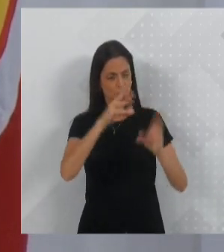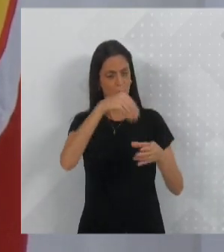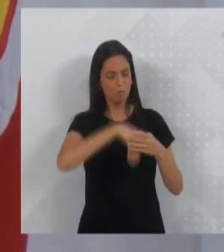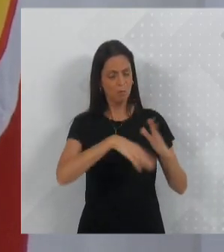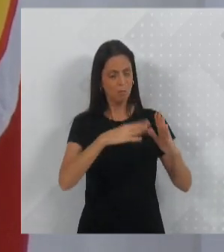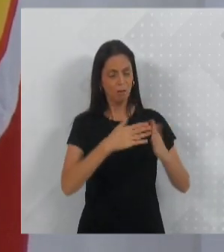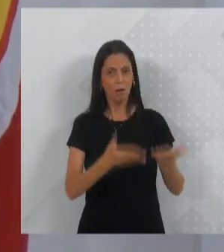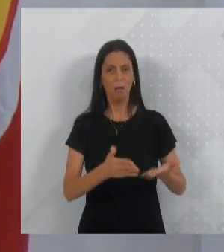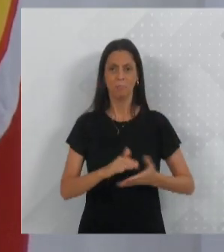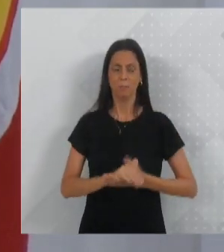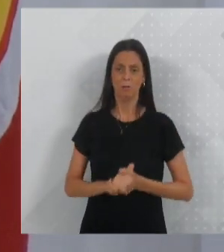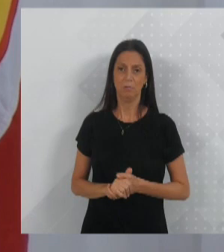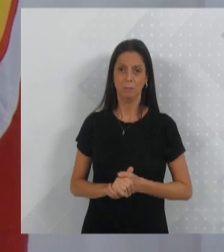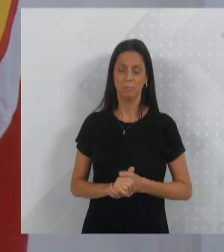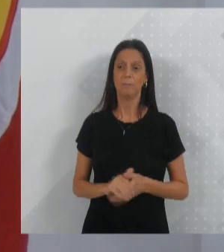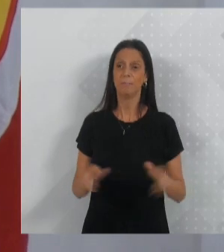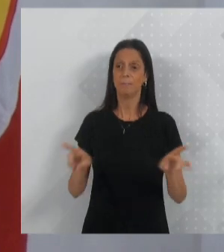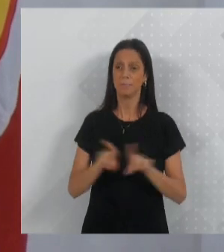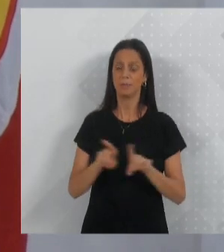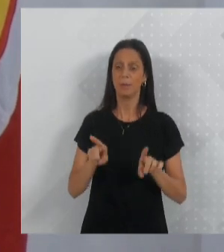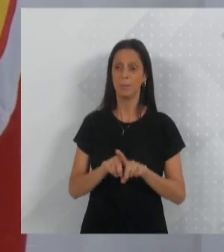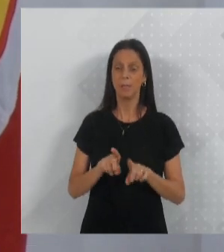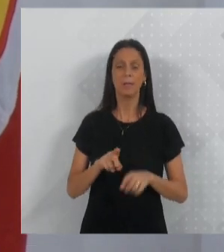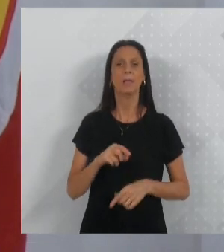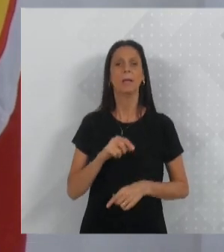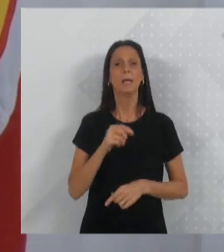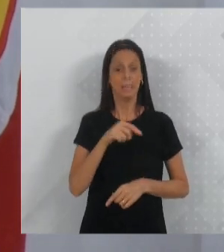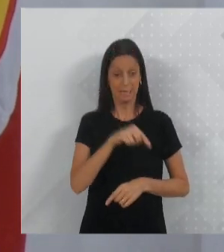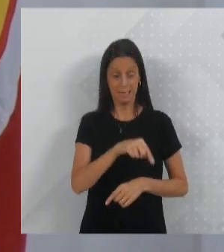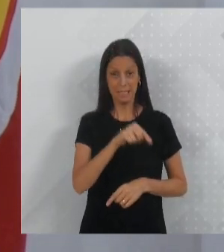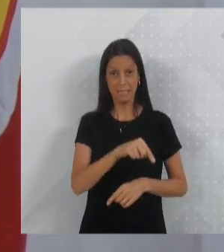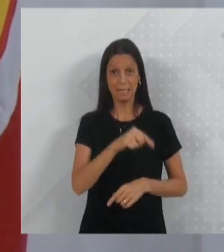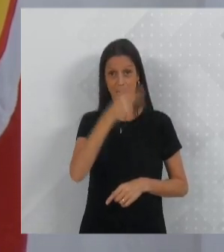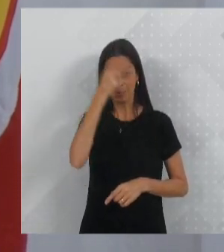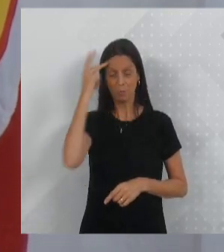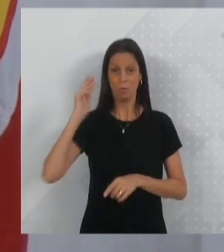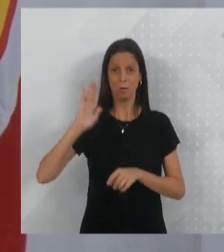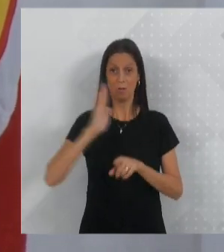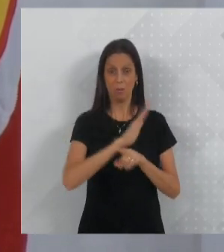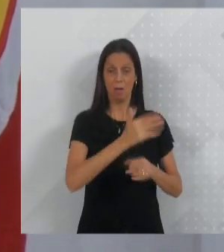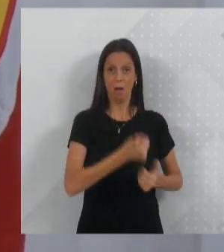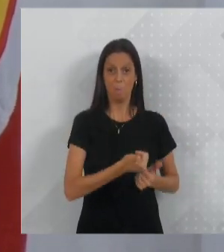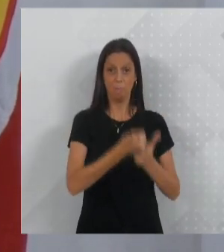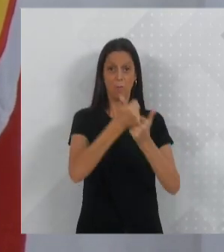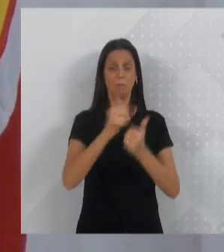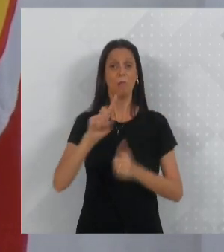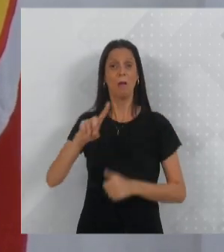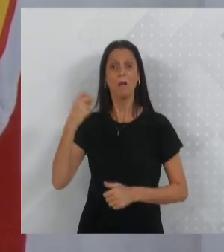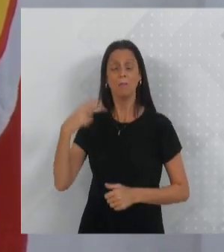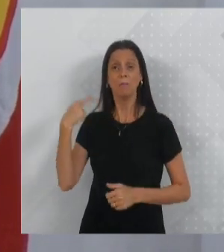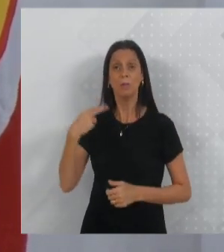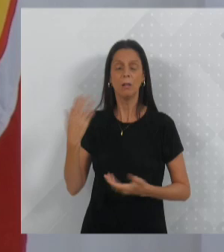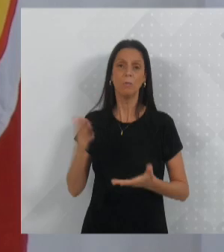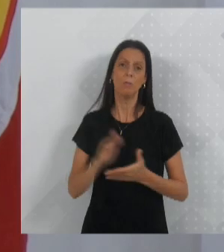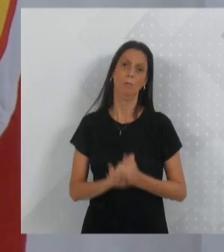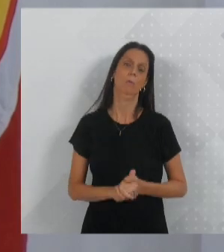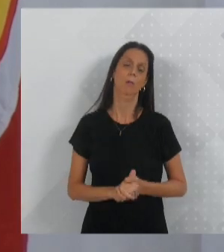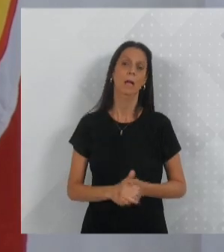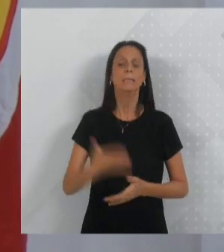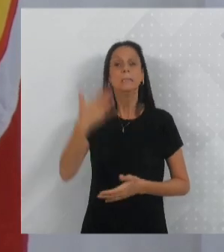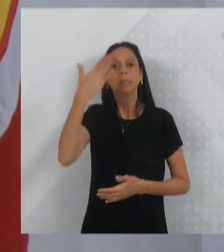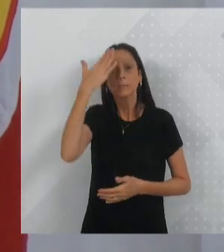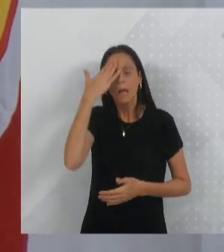claro um dos dirigentes foi vereador um dos dirigentes esteve nessa casa e sabe da demanda